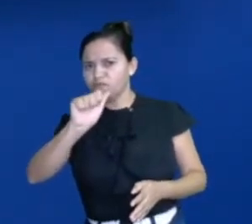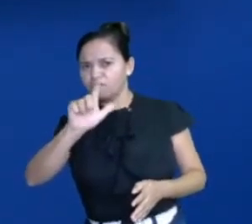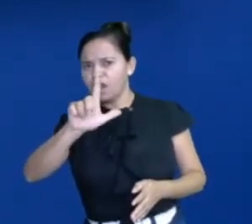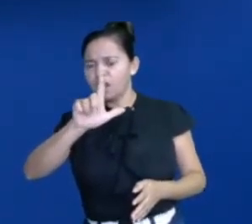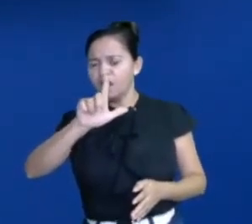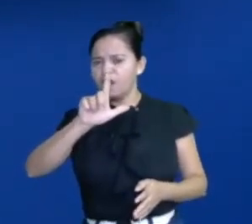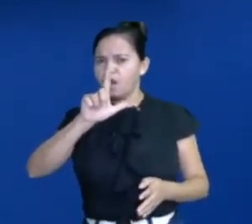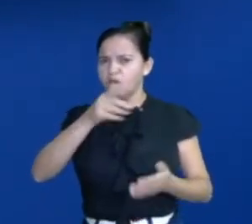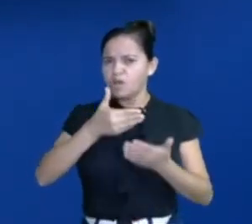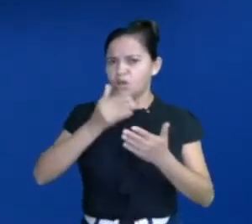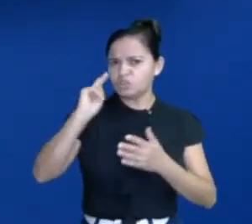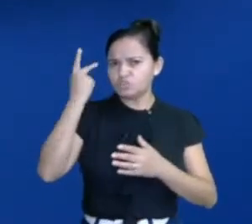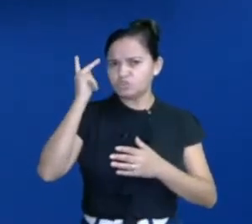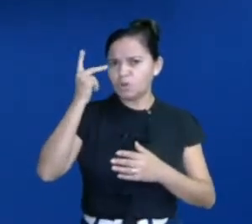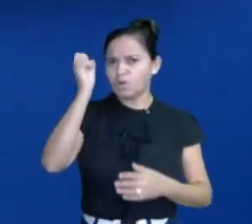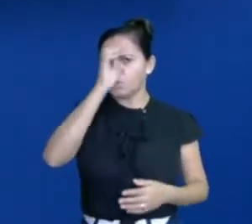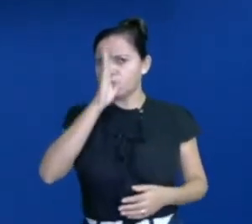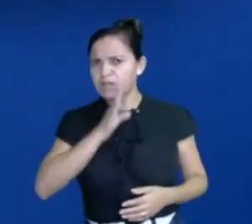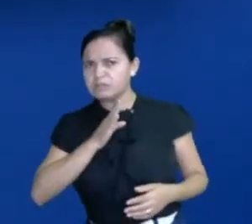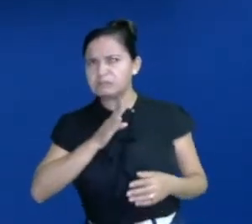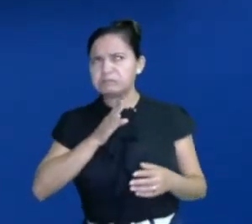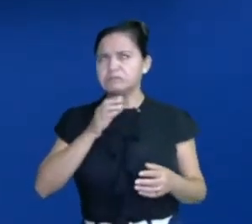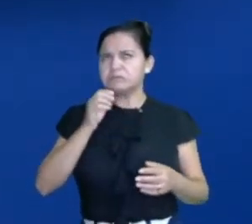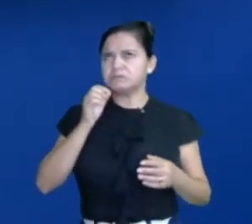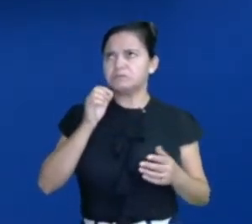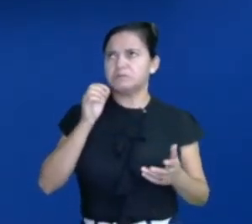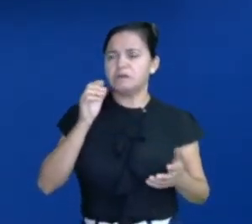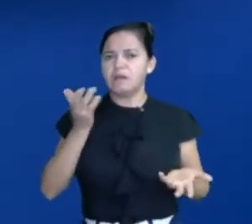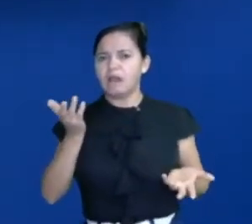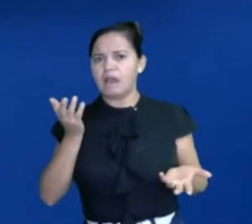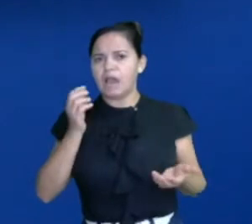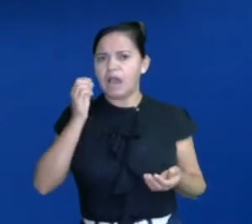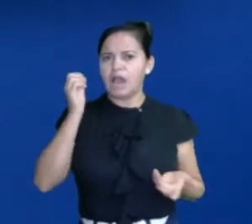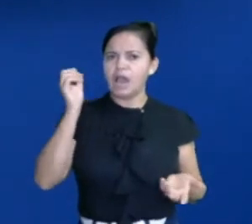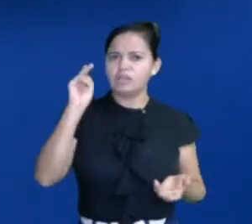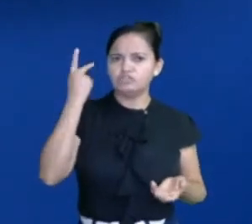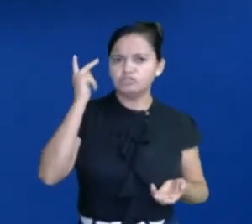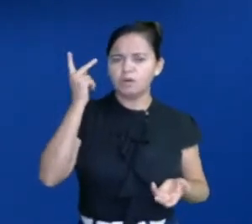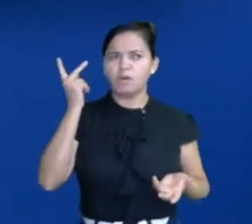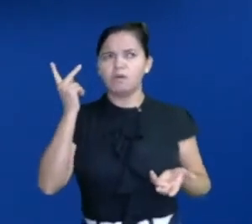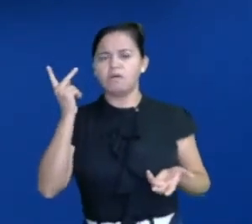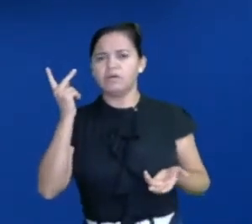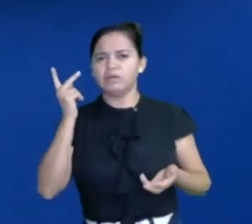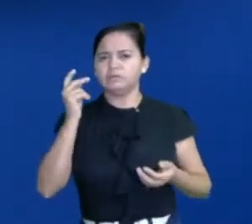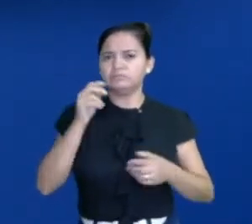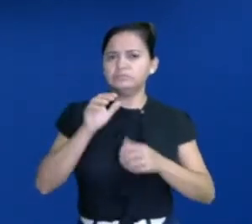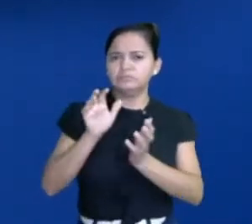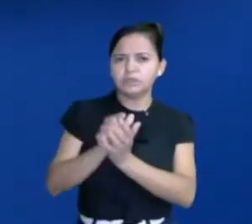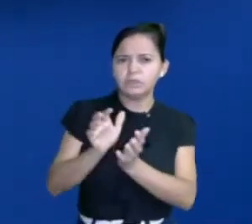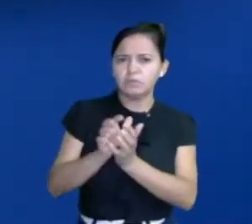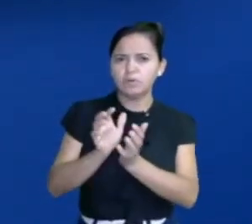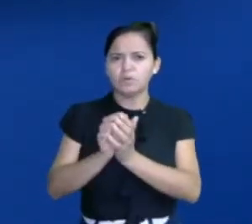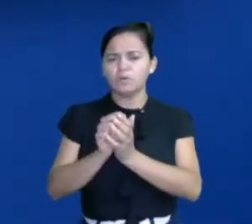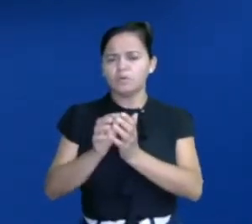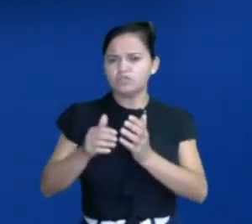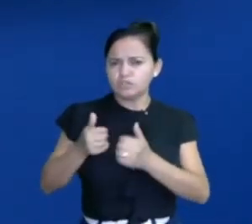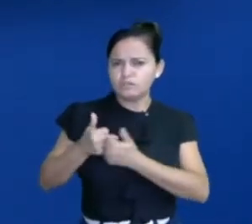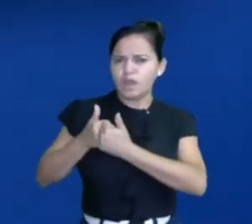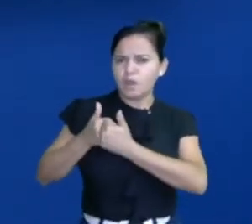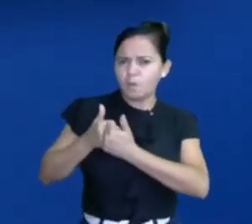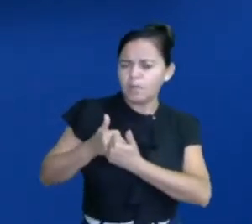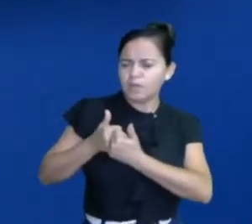de Pernambuco, a história da nossa cidade. Então, a gente vai na história a gente